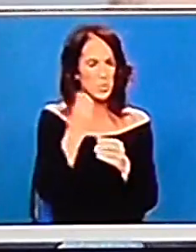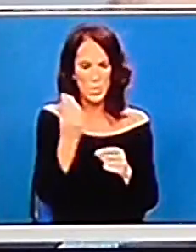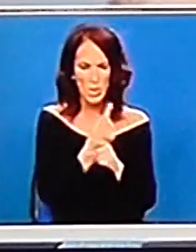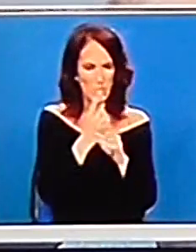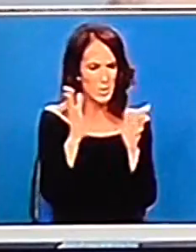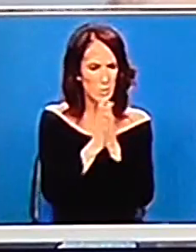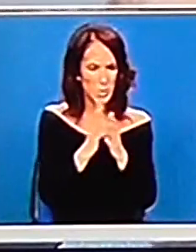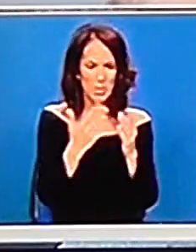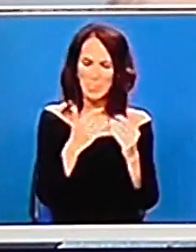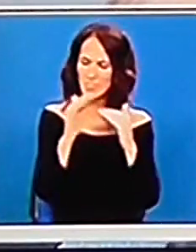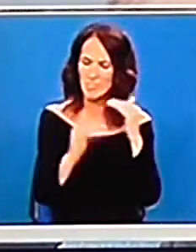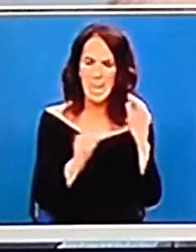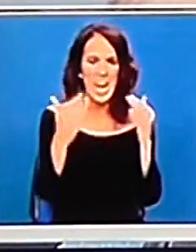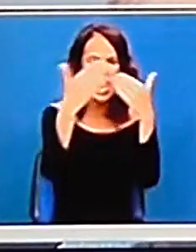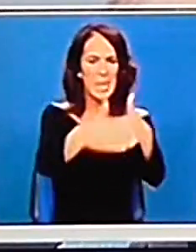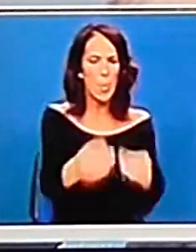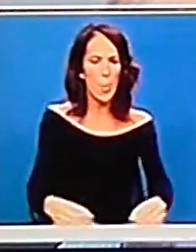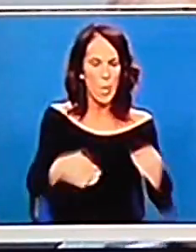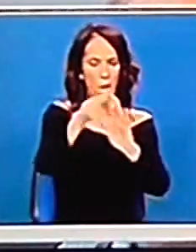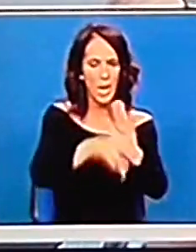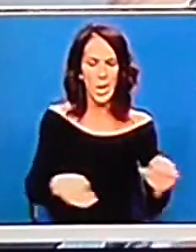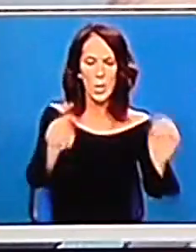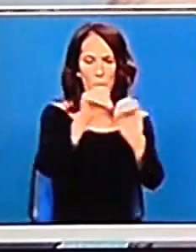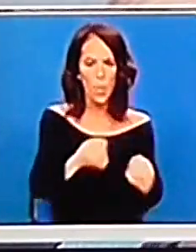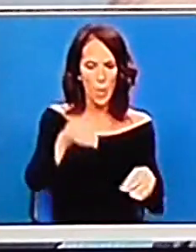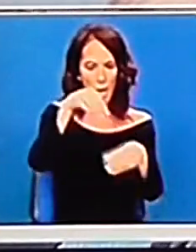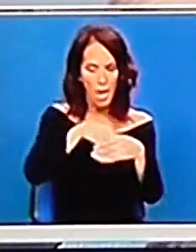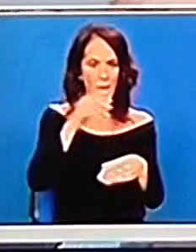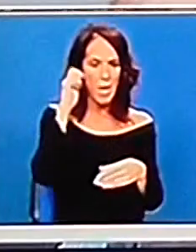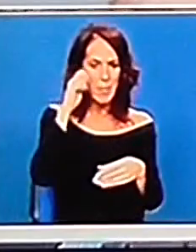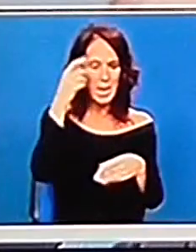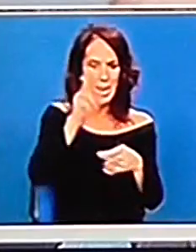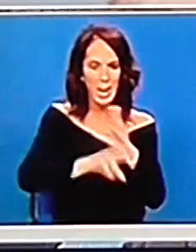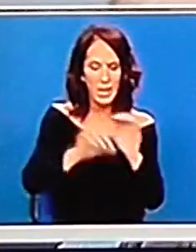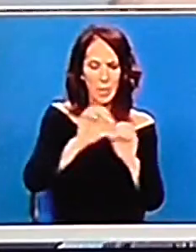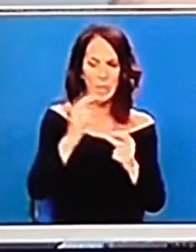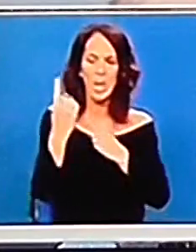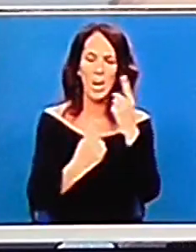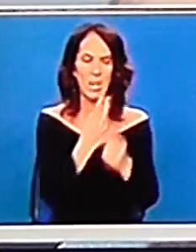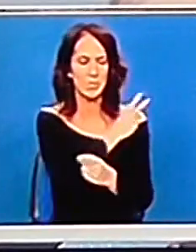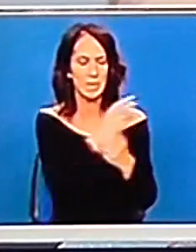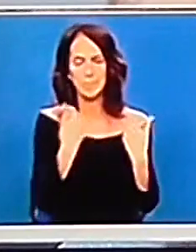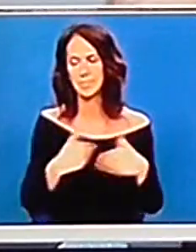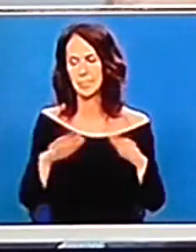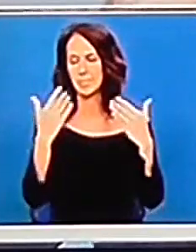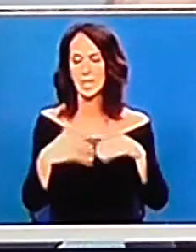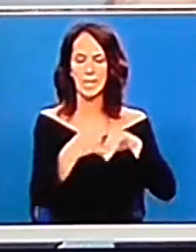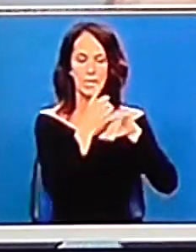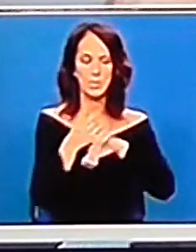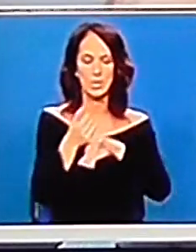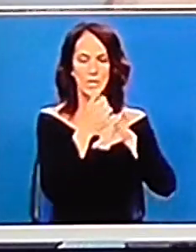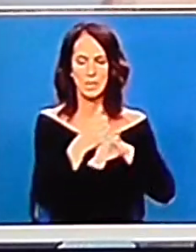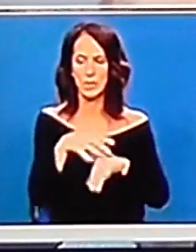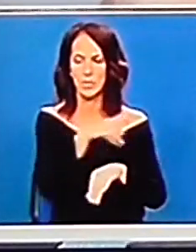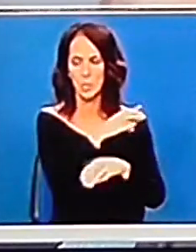será uma expulsão por limites não há regras próprias na praça e muitas vezes iniciais de acionar as sessões acadêmicas também